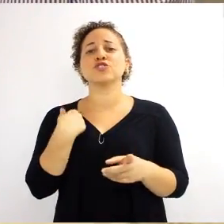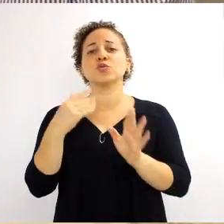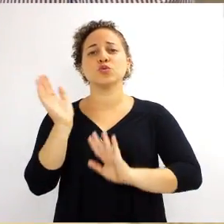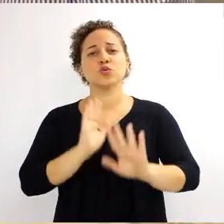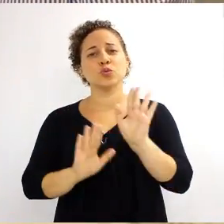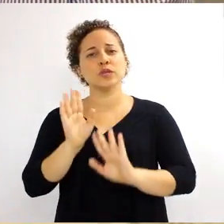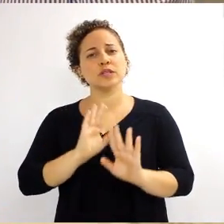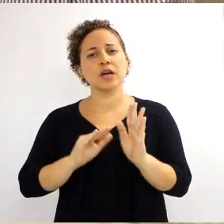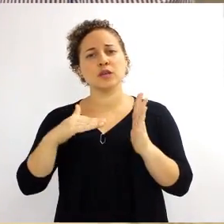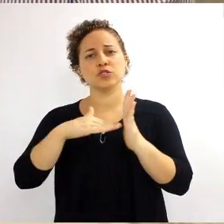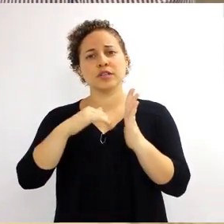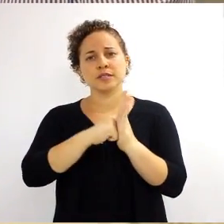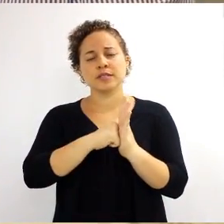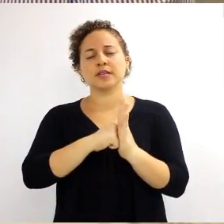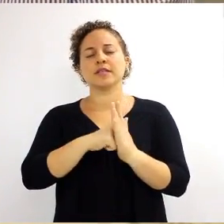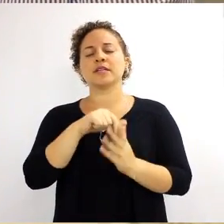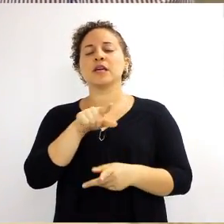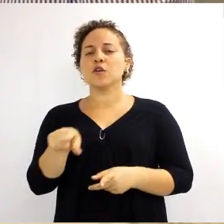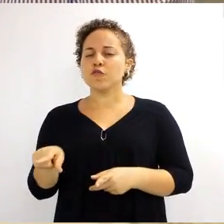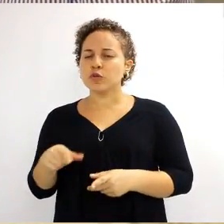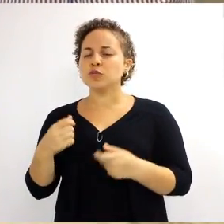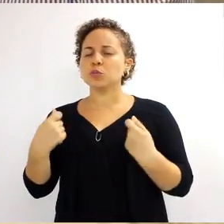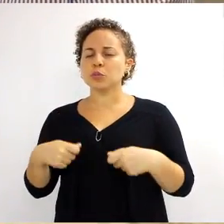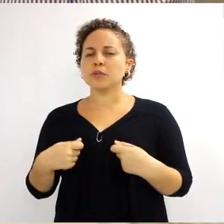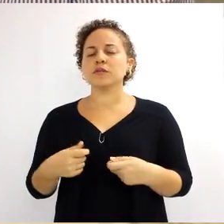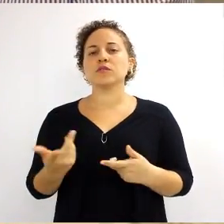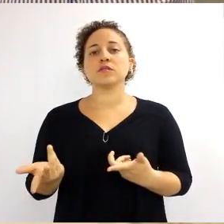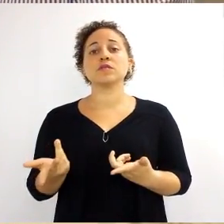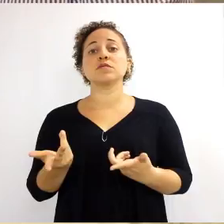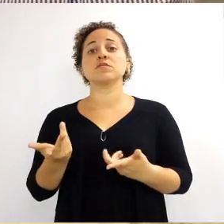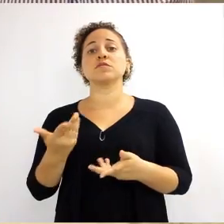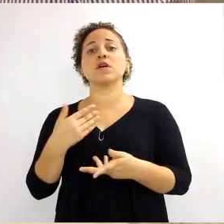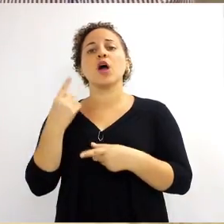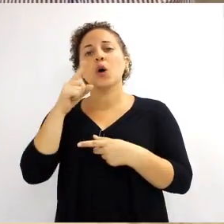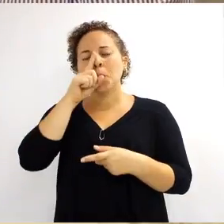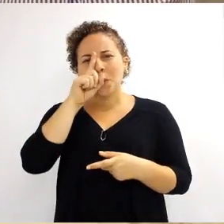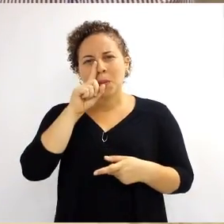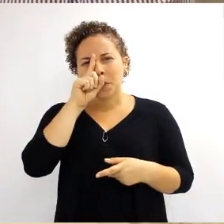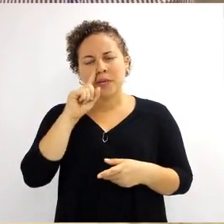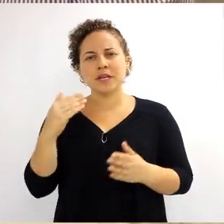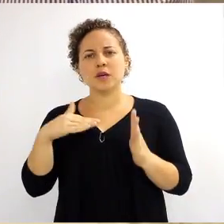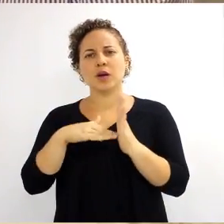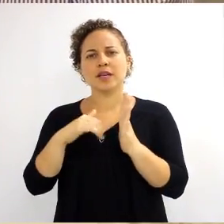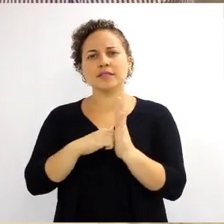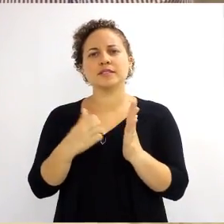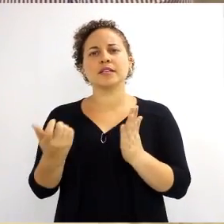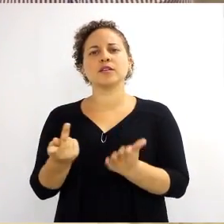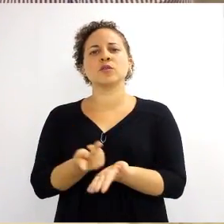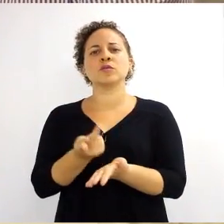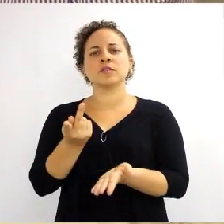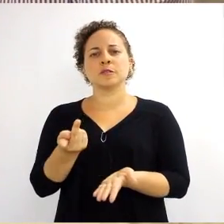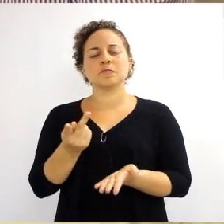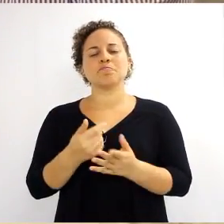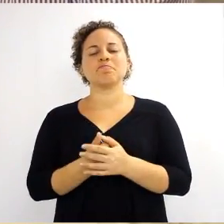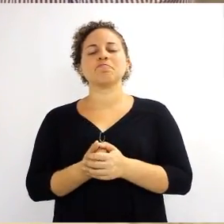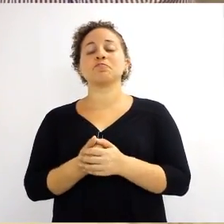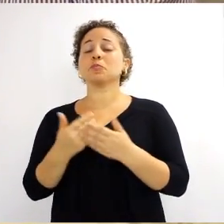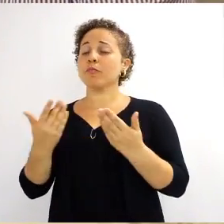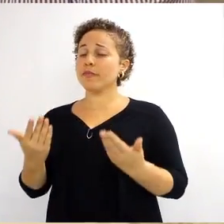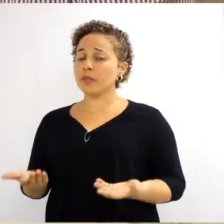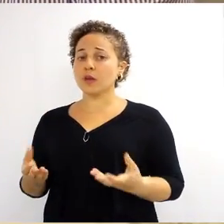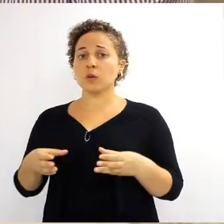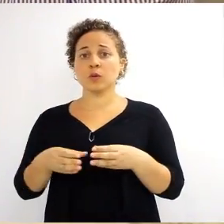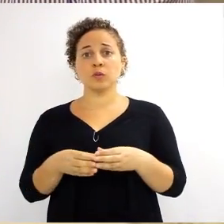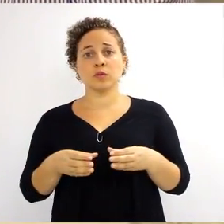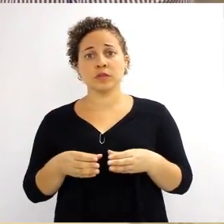acidentes. O senhor poderia conversar sobre os principais riscos de acidentes, como é que é a sua rotina aqui no porto? O